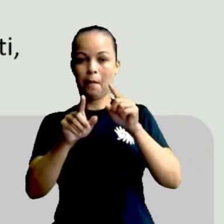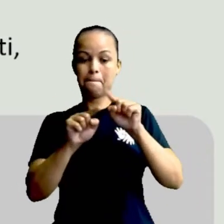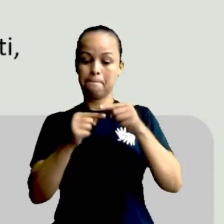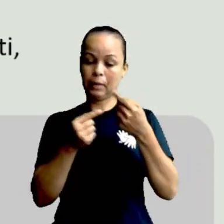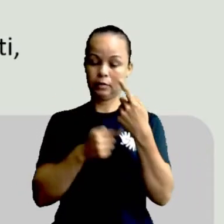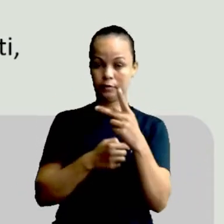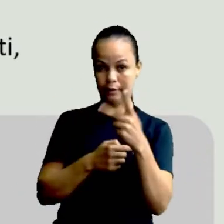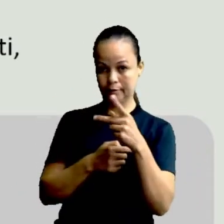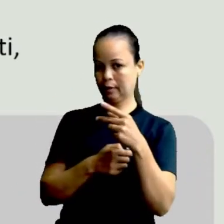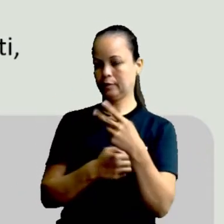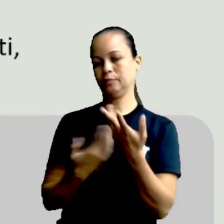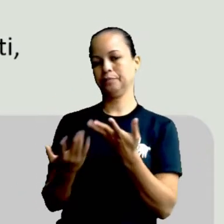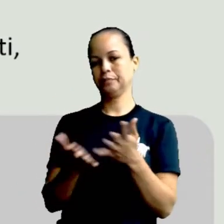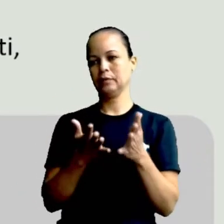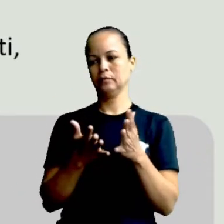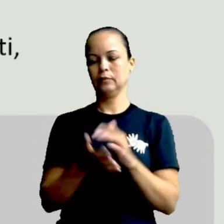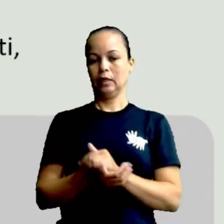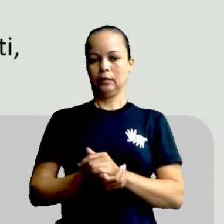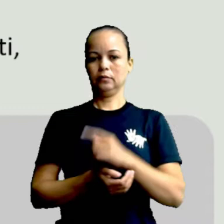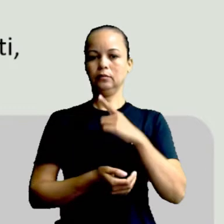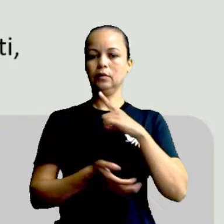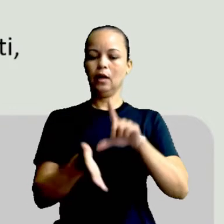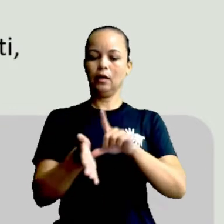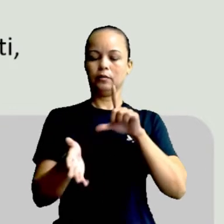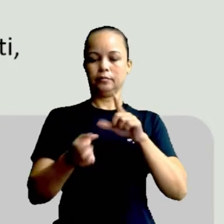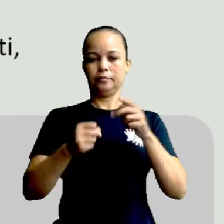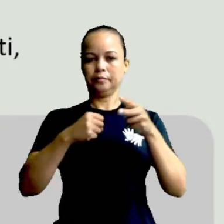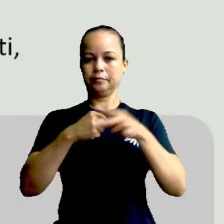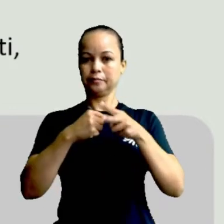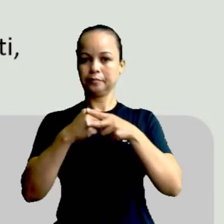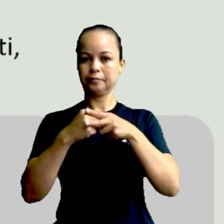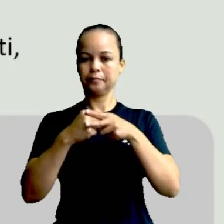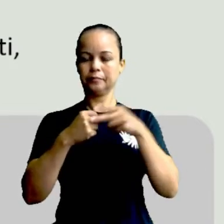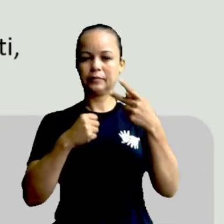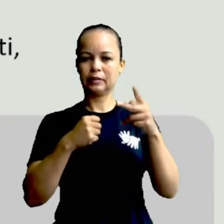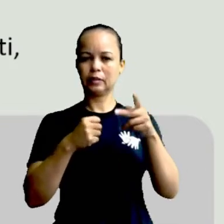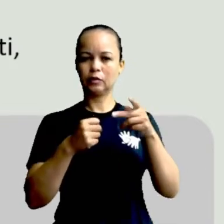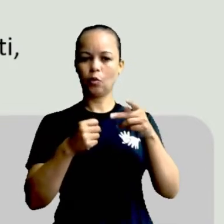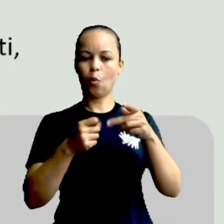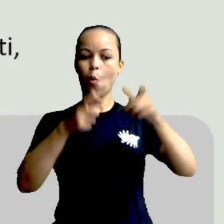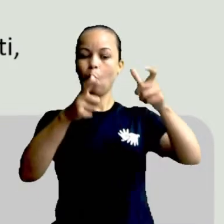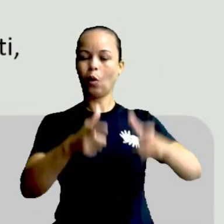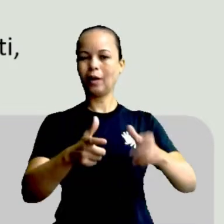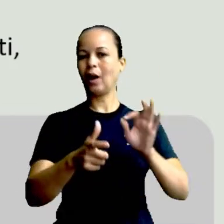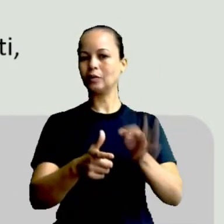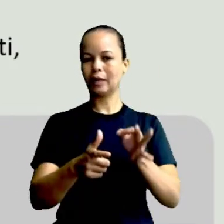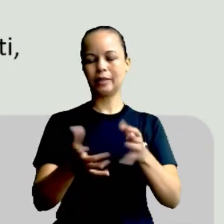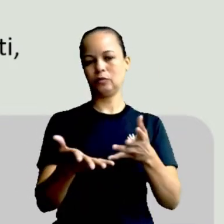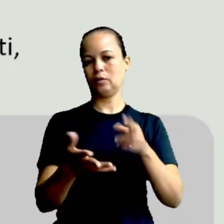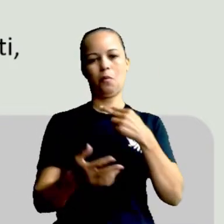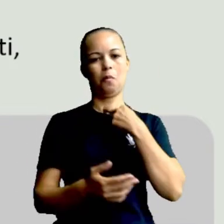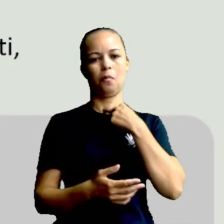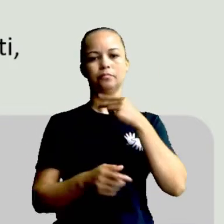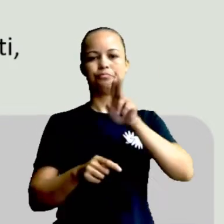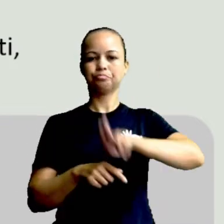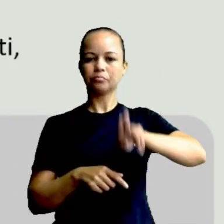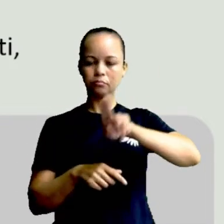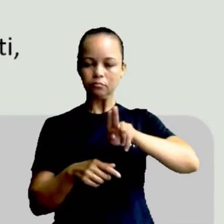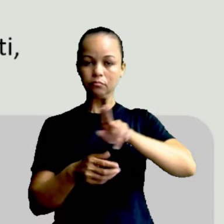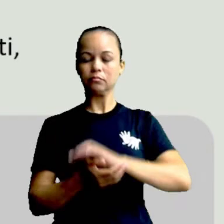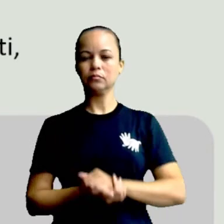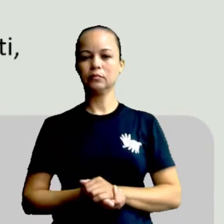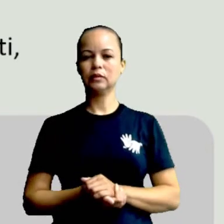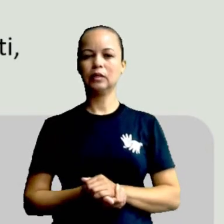mas nesse caso tá ó antes de verbos que não indicam destino Silvério não indica um destino não devemos utilizar